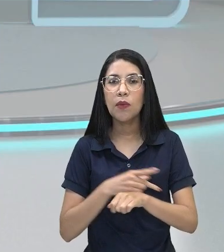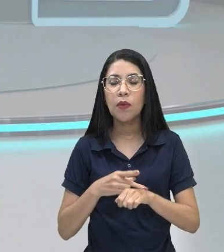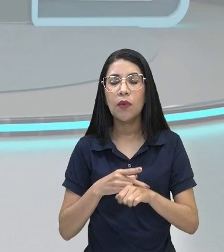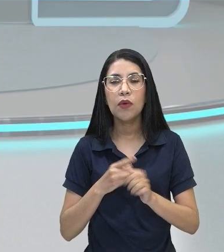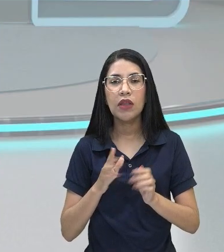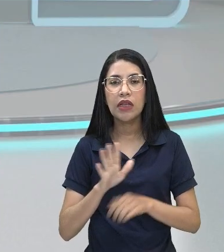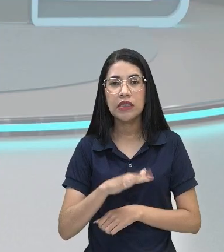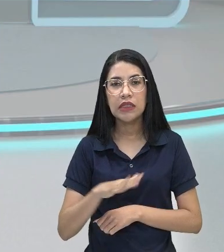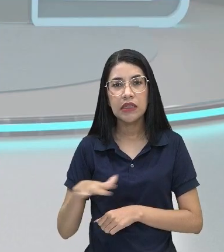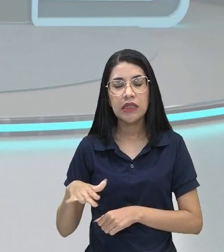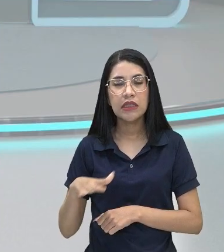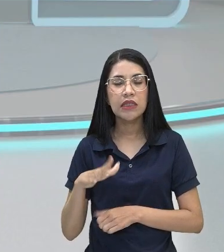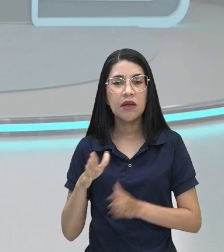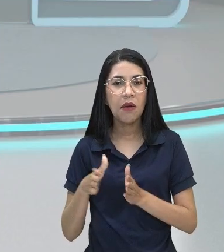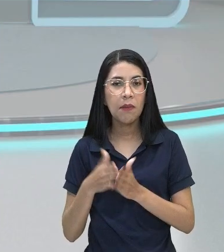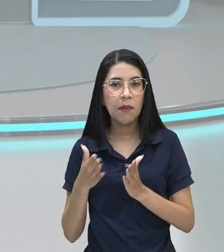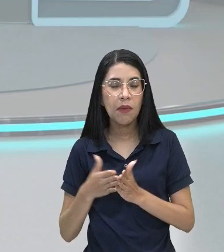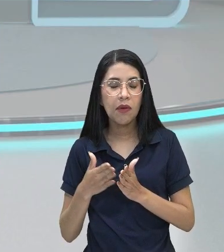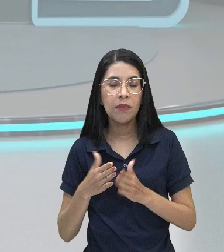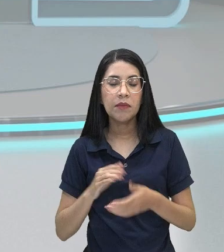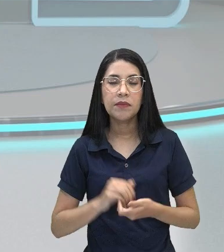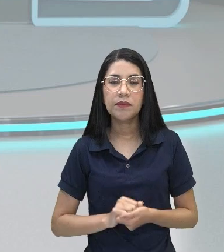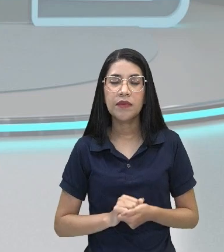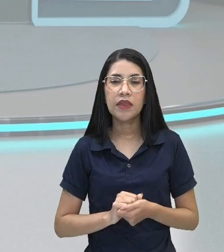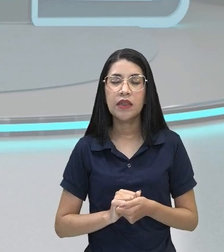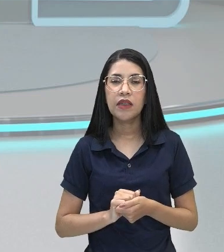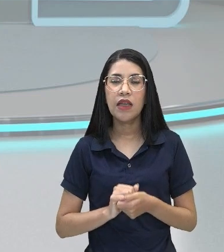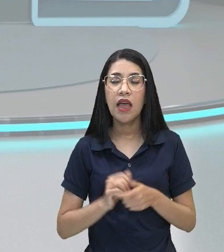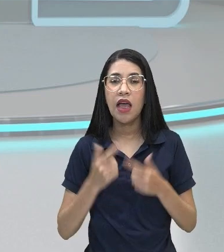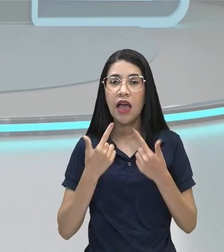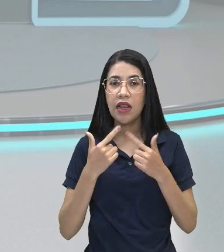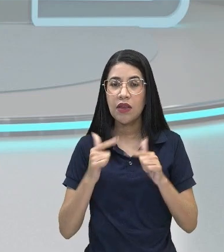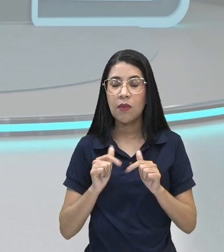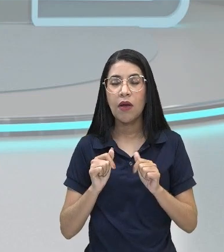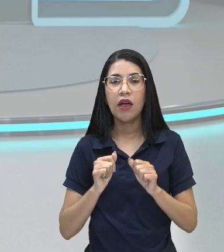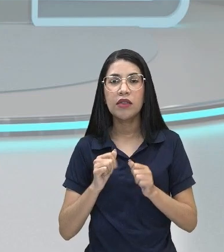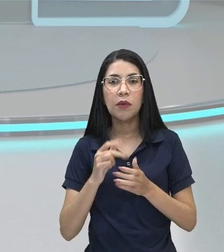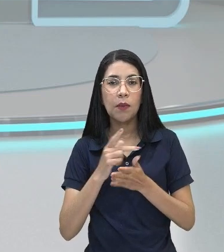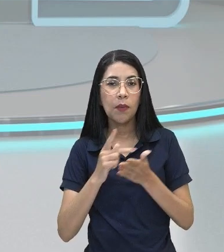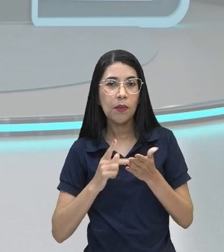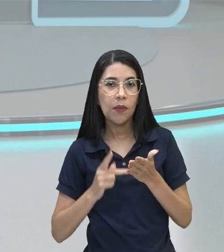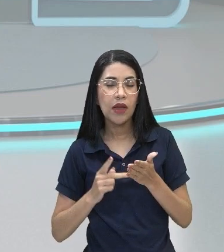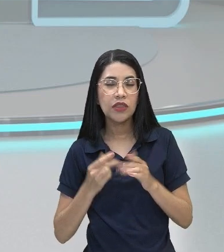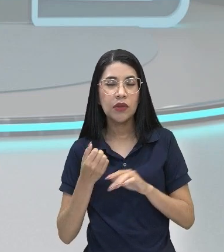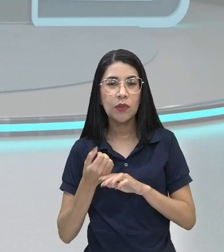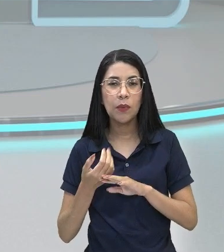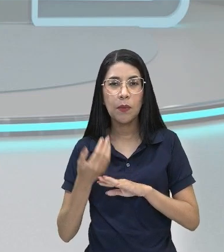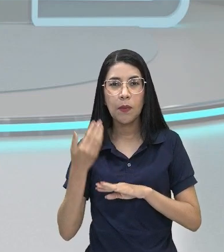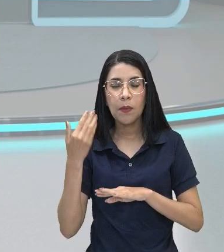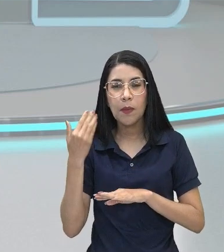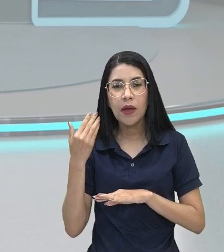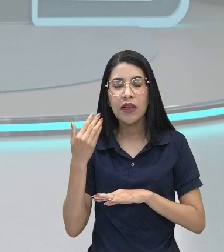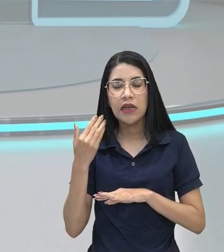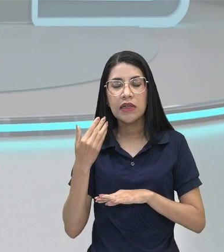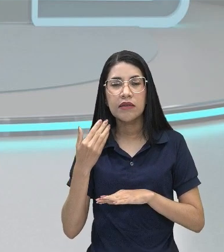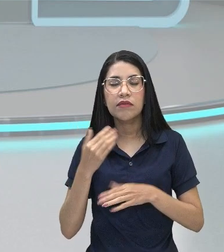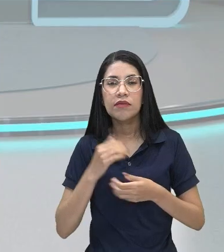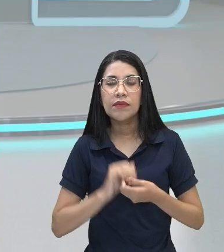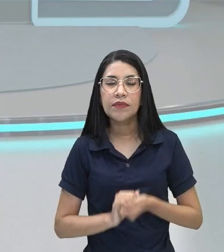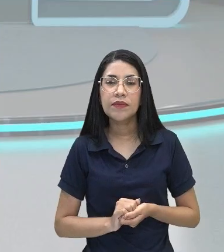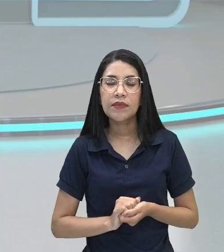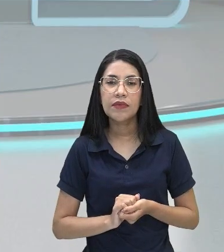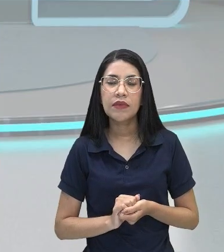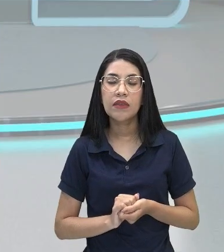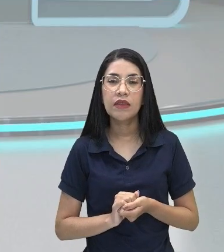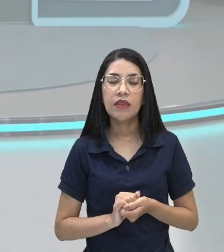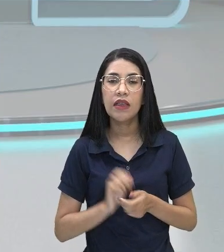marginalizada. A linguagem poética, embora datada aqui, porque faz tempo, né? A